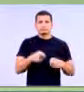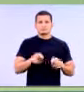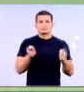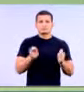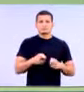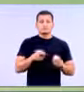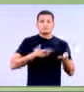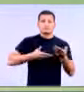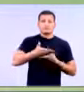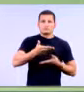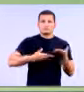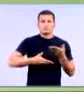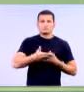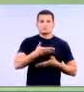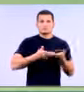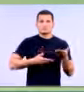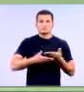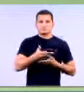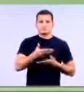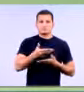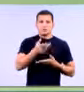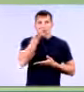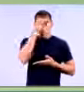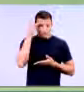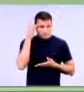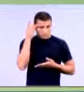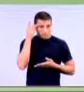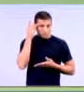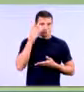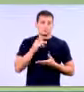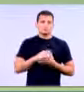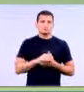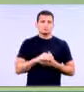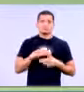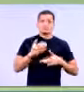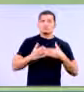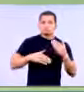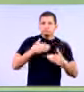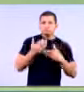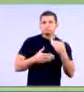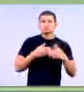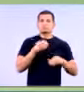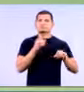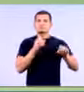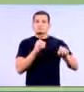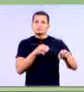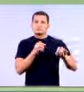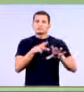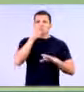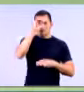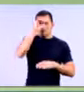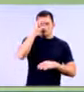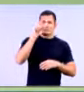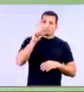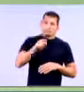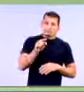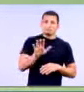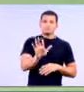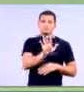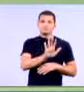a interação entre os agentes envolvidos no processo de ensino-aprendizagem. Por isso que é um ambiente virtual